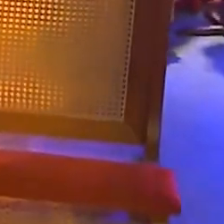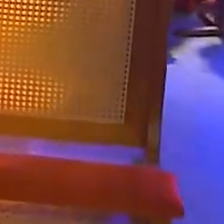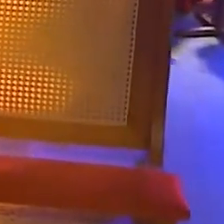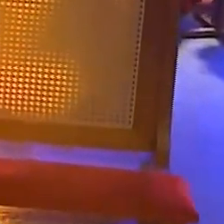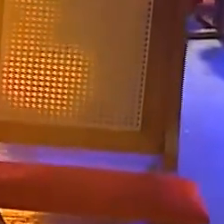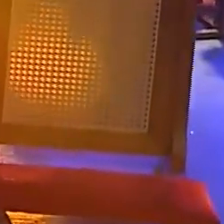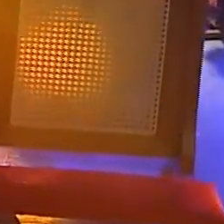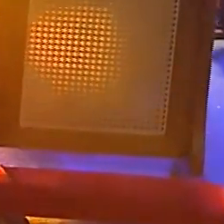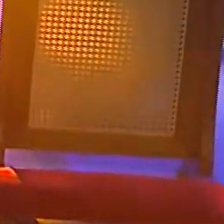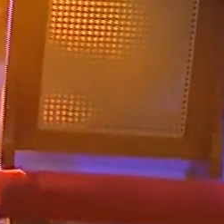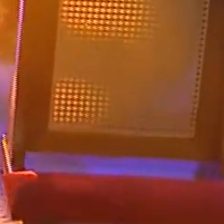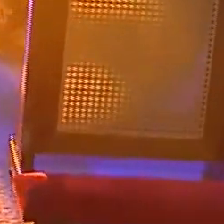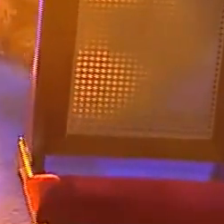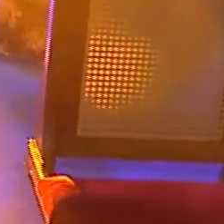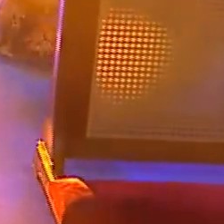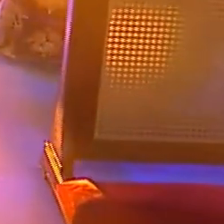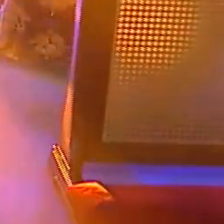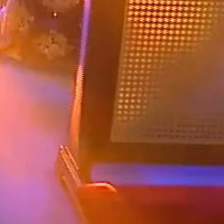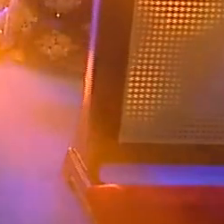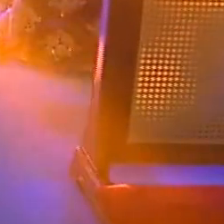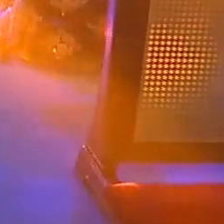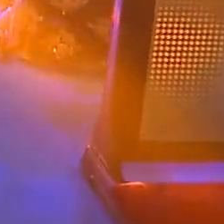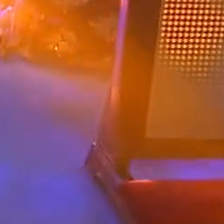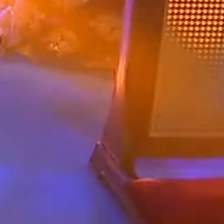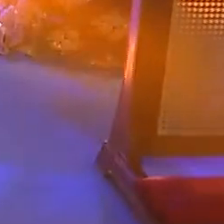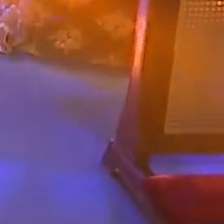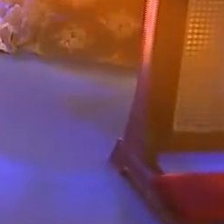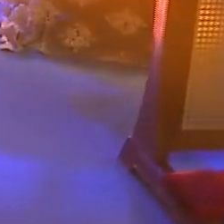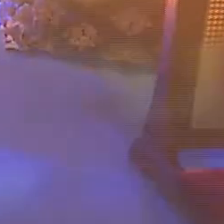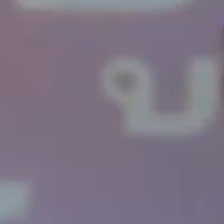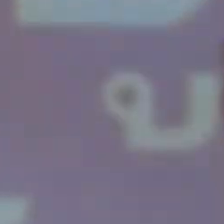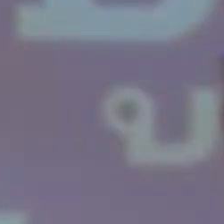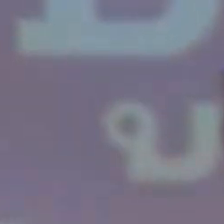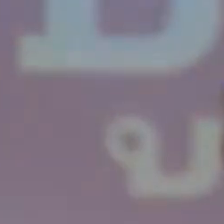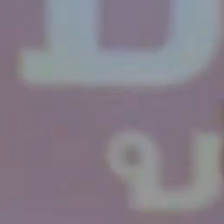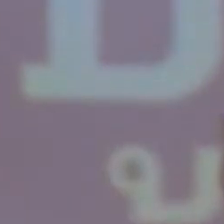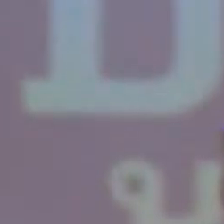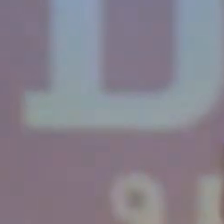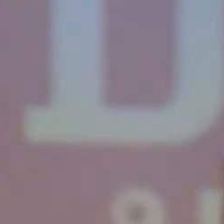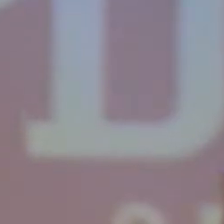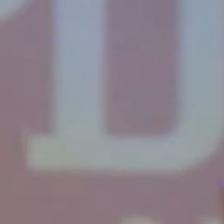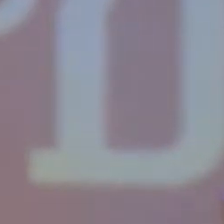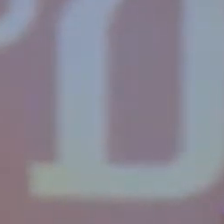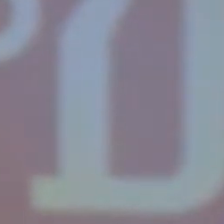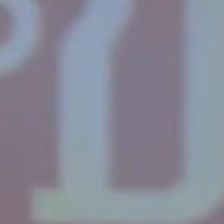adorar. Meu coração eu quero